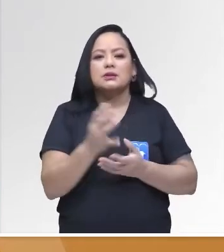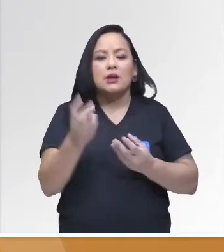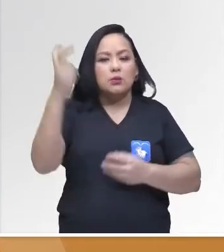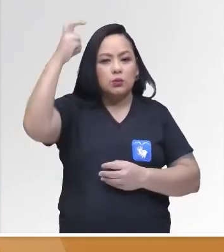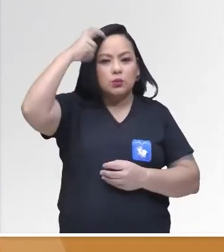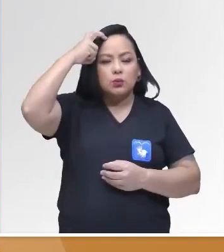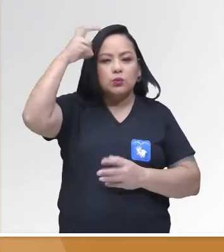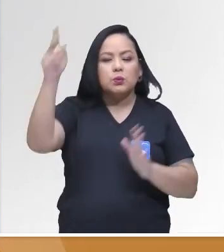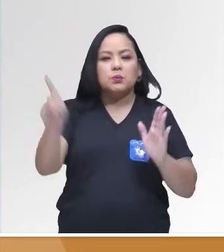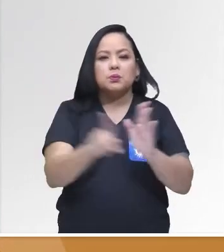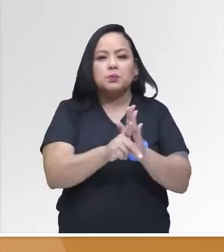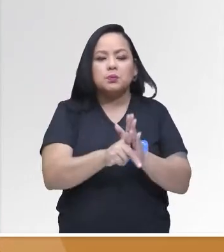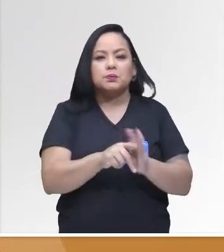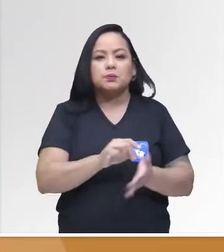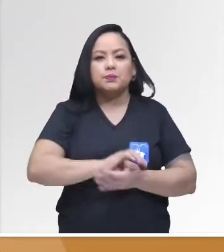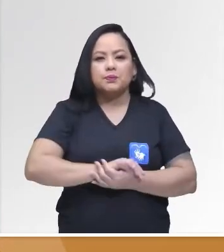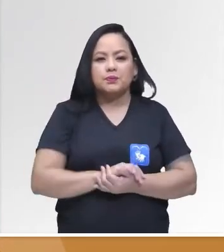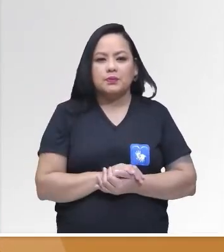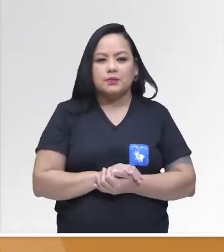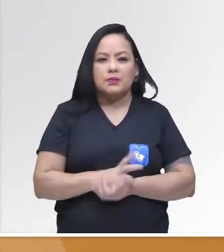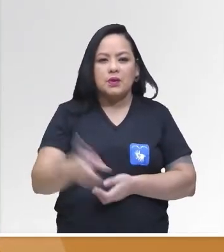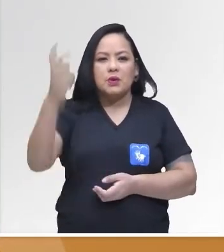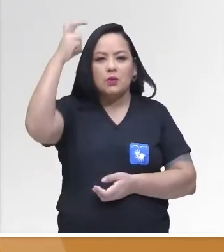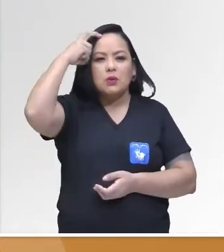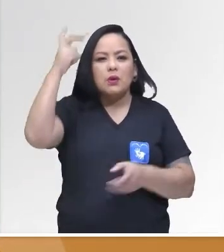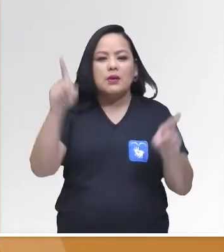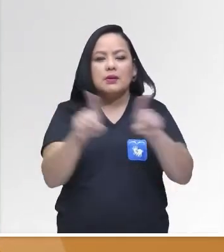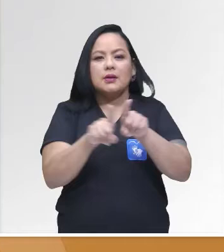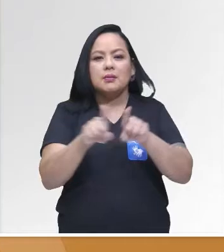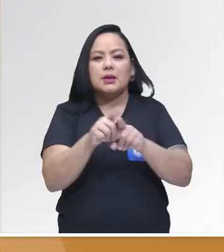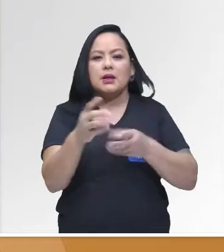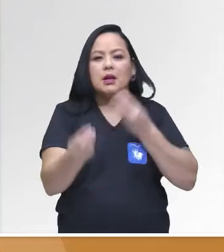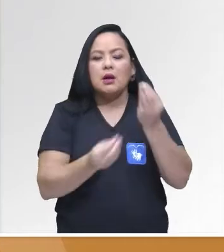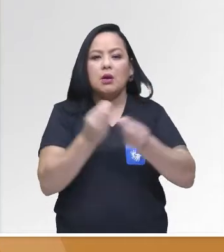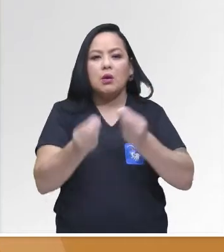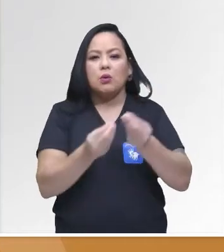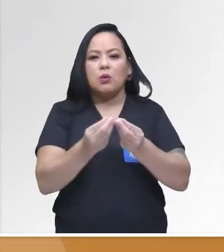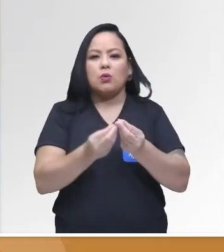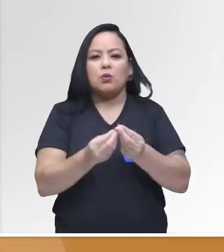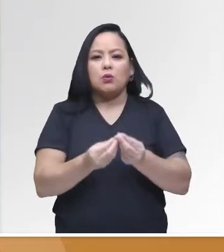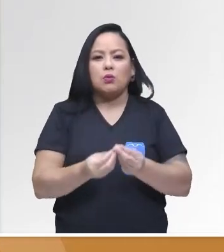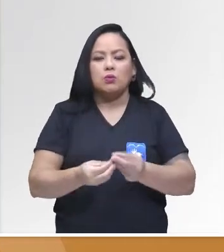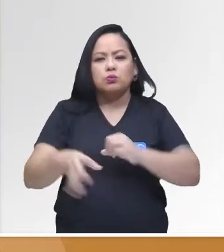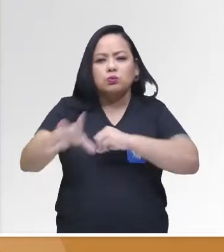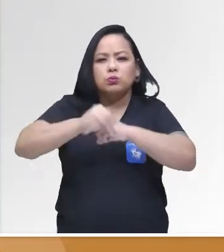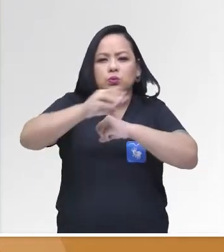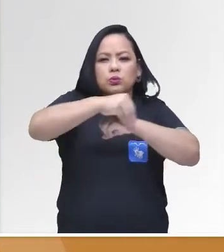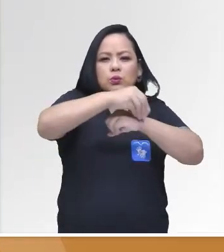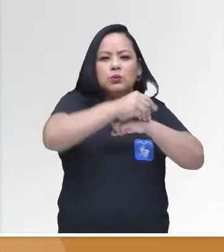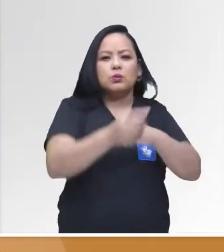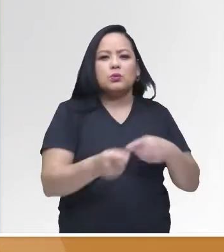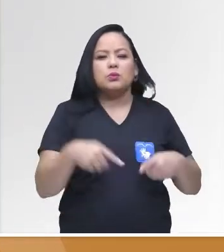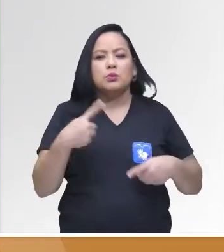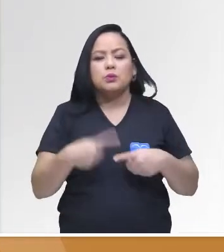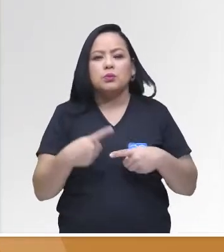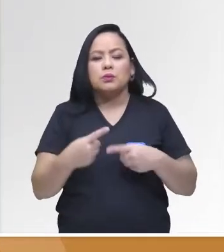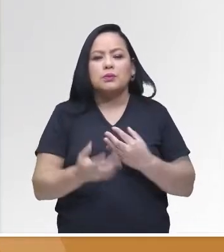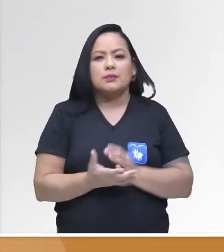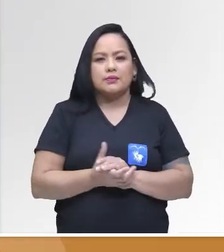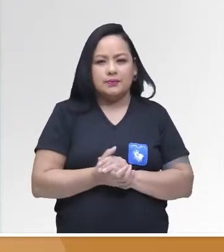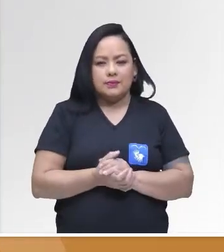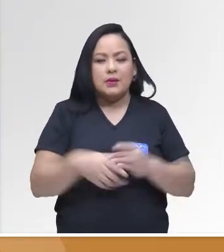cultura própria. Cultura também é um mecanismo cumulativo. Se